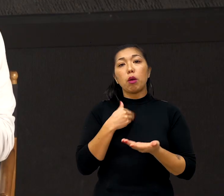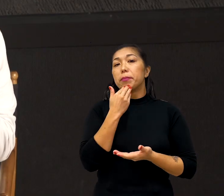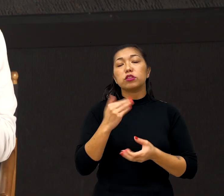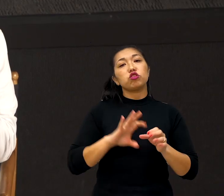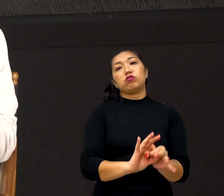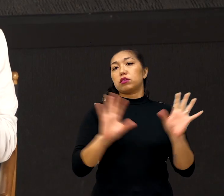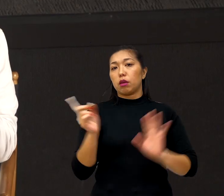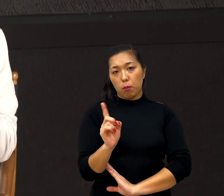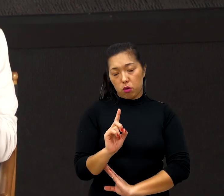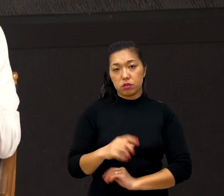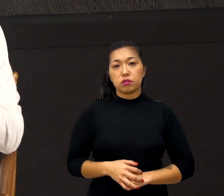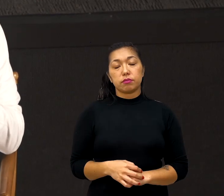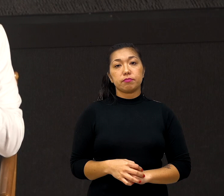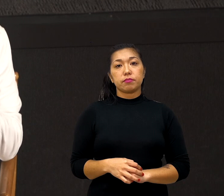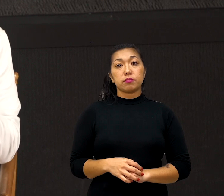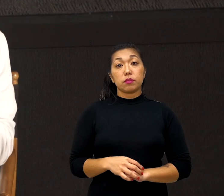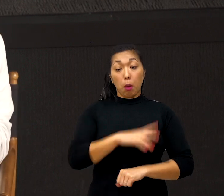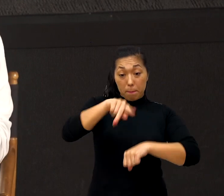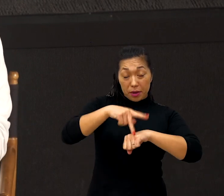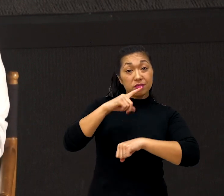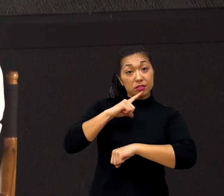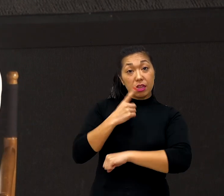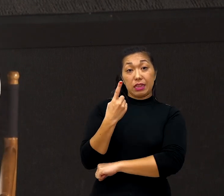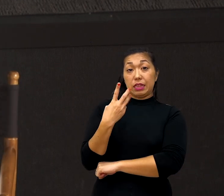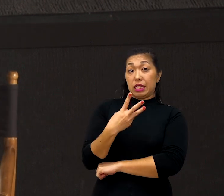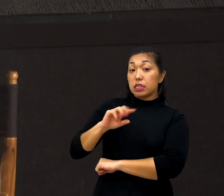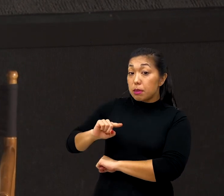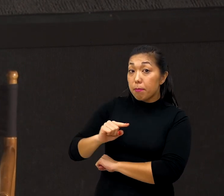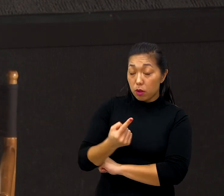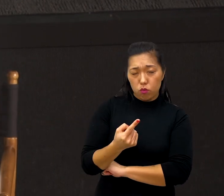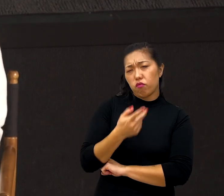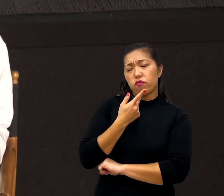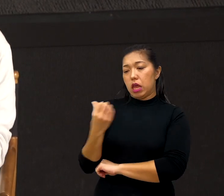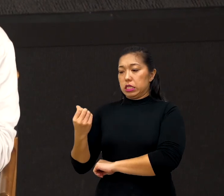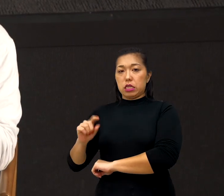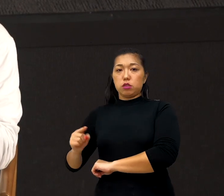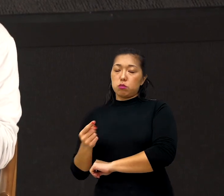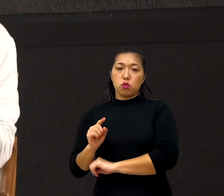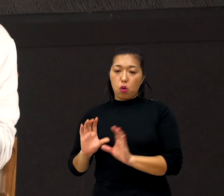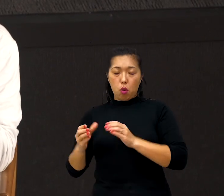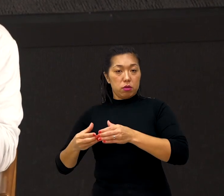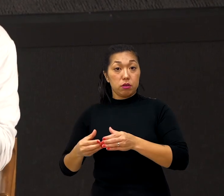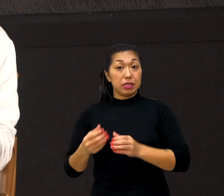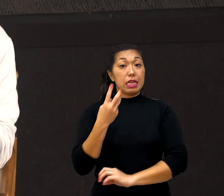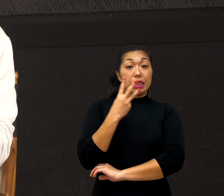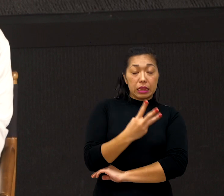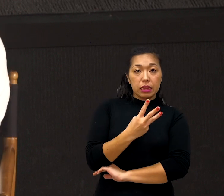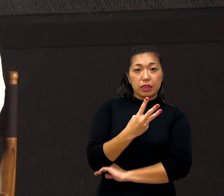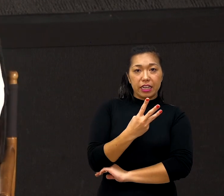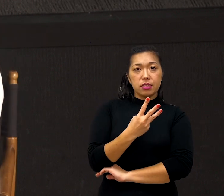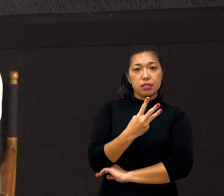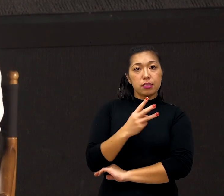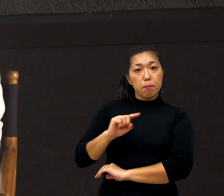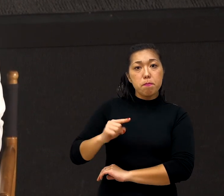democracia. Um país que tem 13.000 comunidades, eu não vou falar das 6.000 comunidades da CONAC, as 13.000